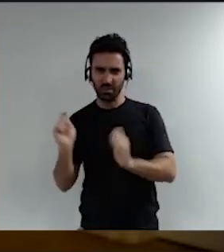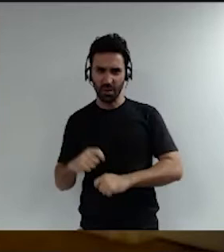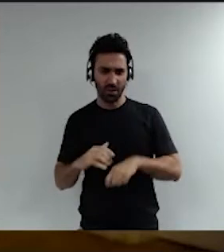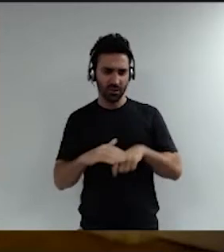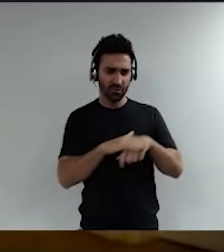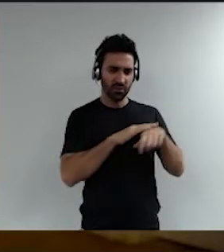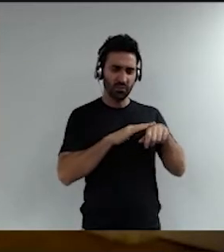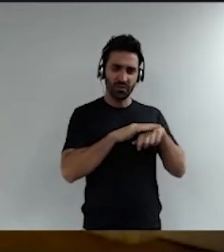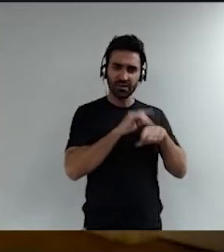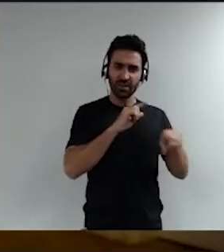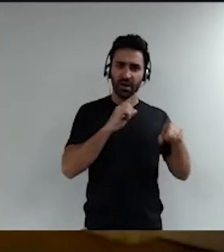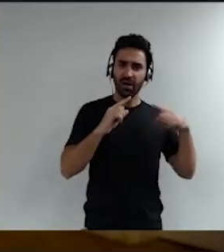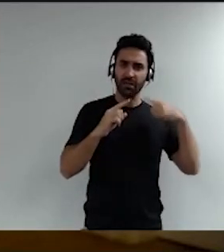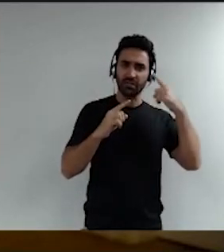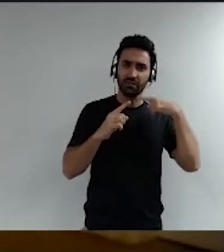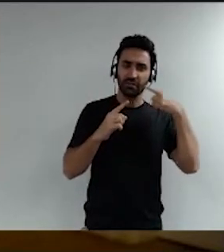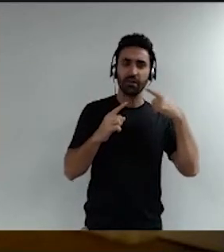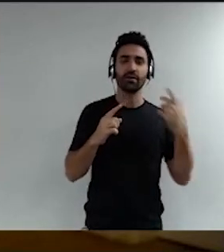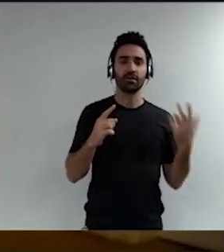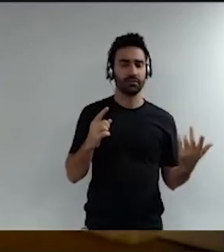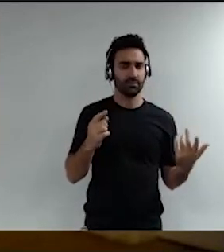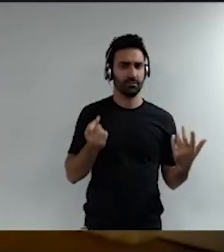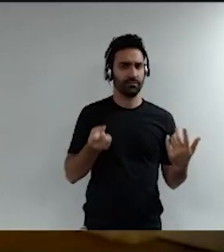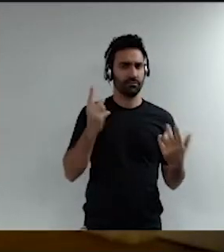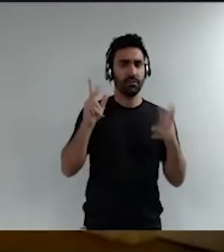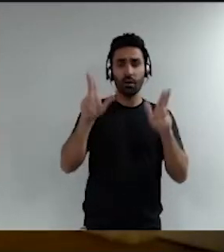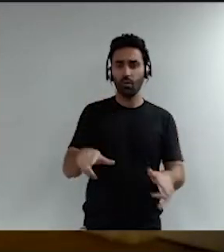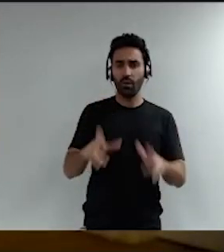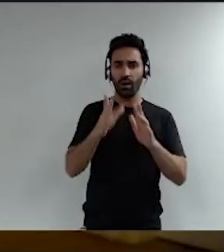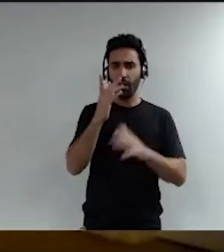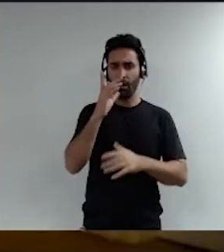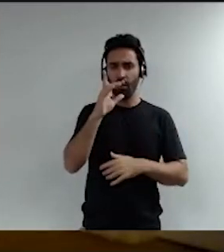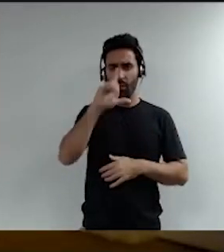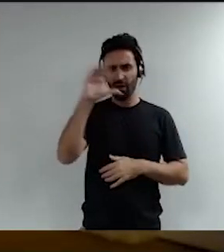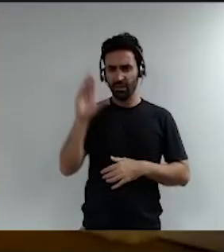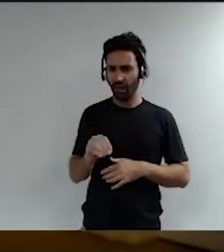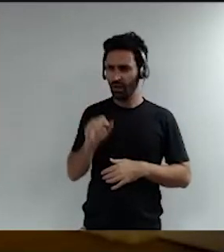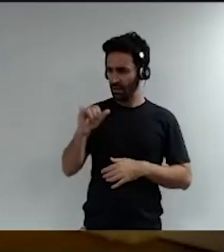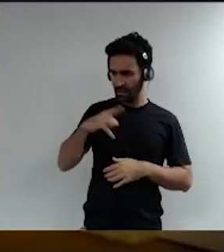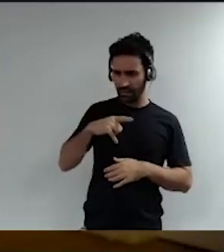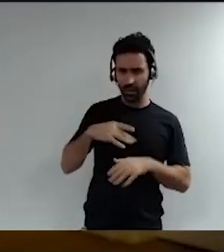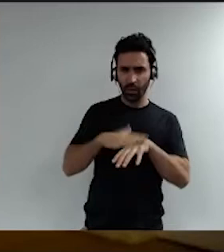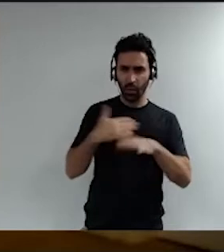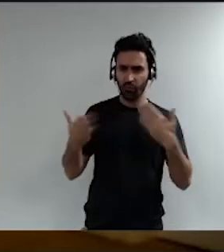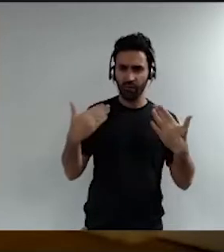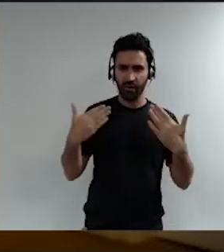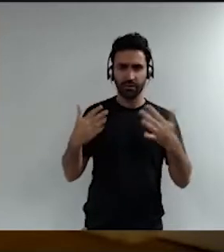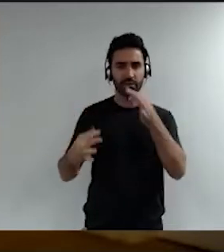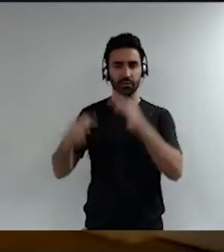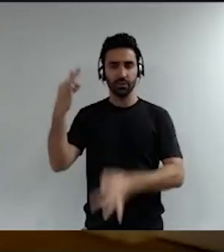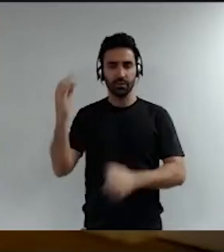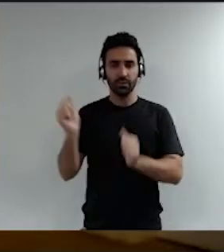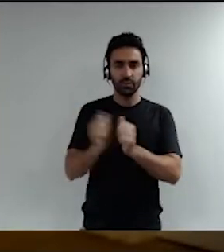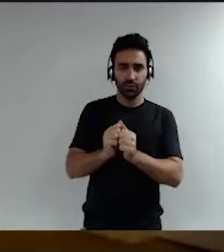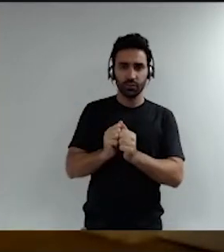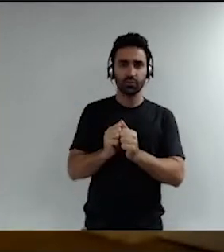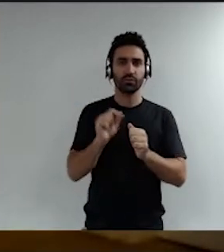advogado. Do mesmo modo, o italiano. Vocês recebem um advogado, mas os dois juntos?